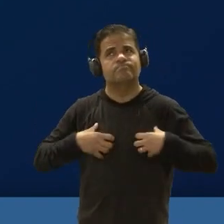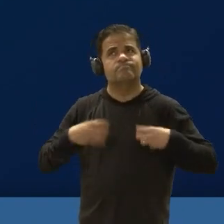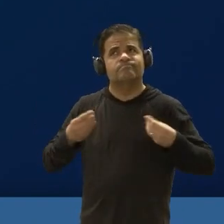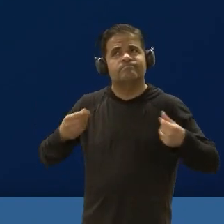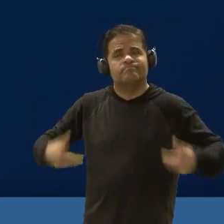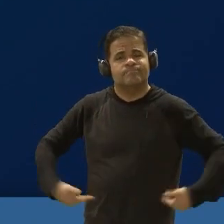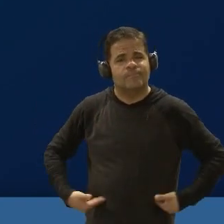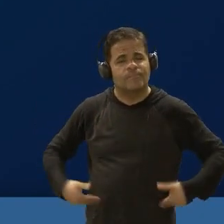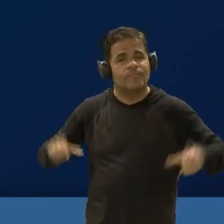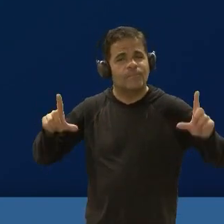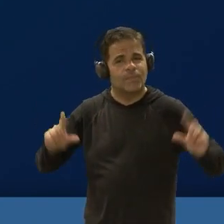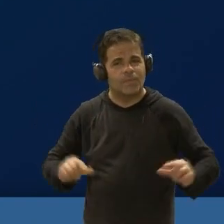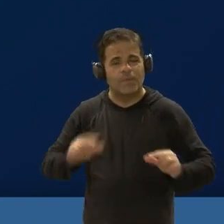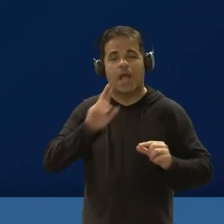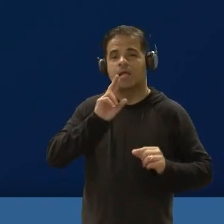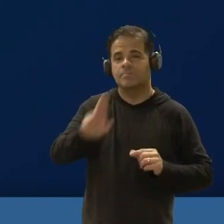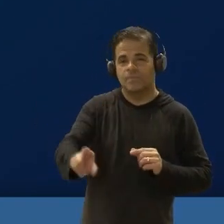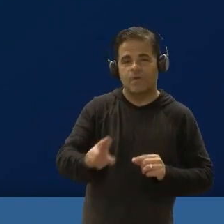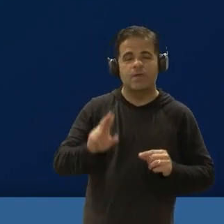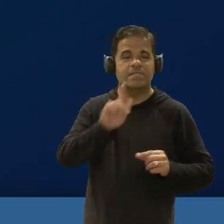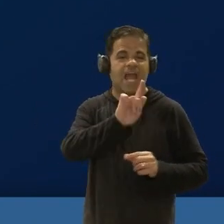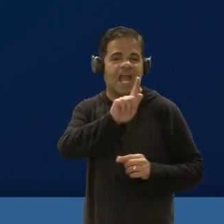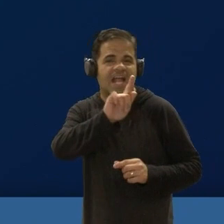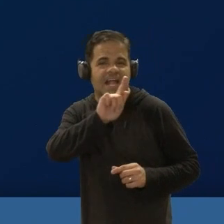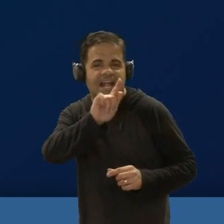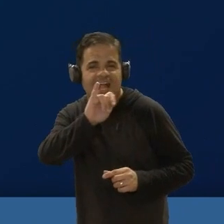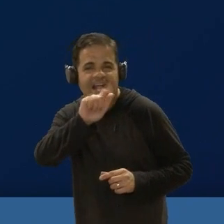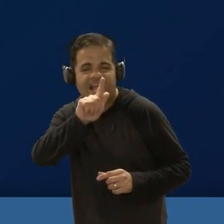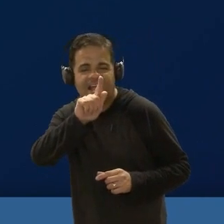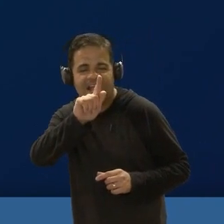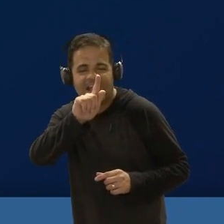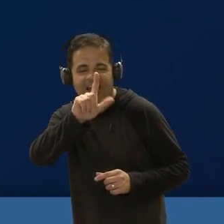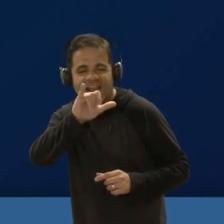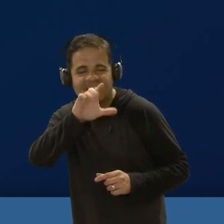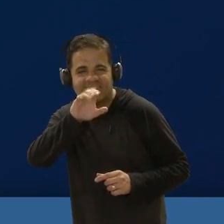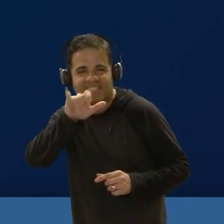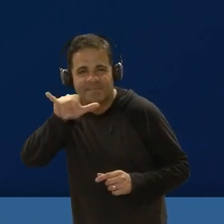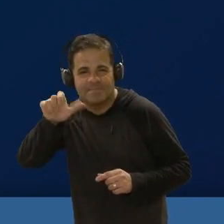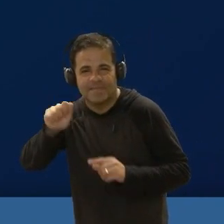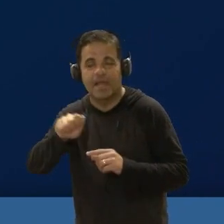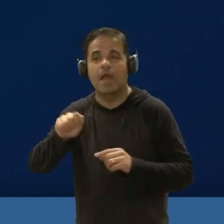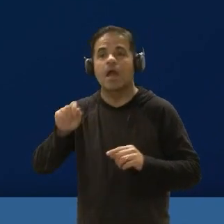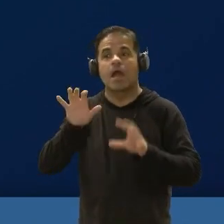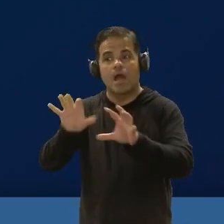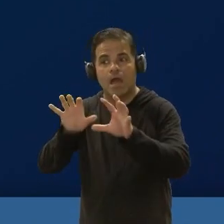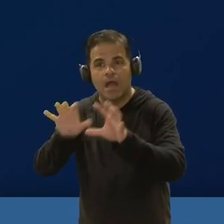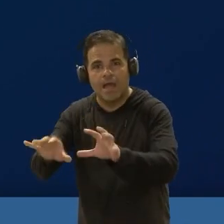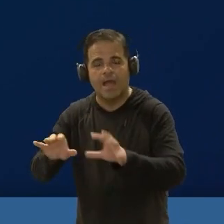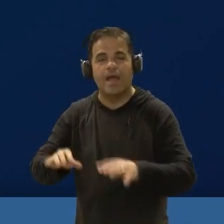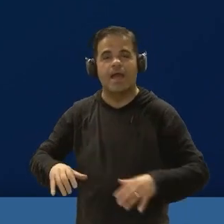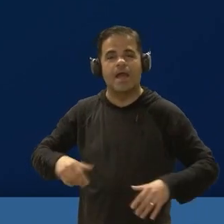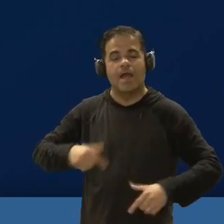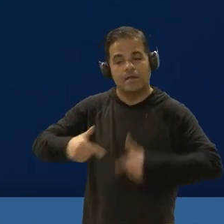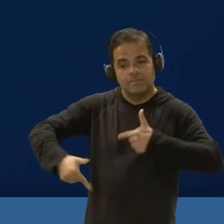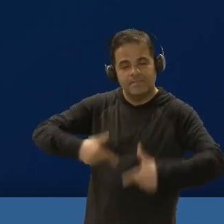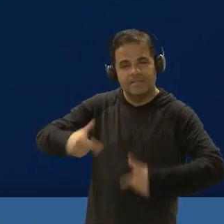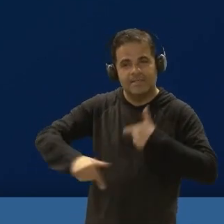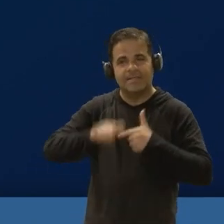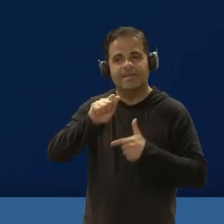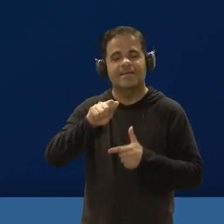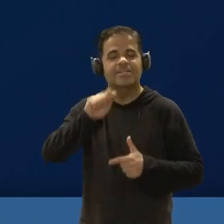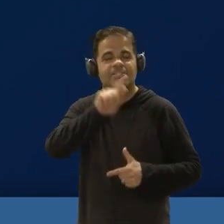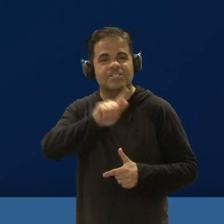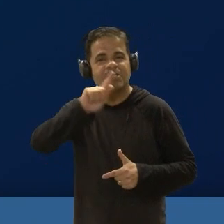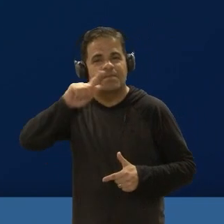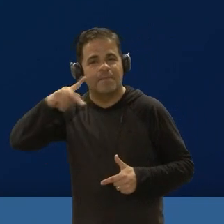de fome e menor resposta glicêmica, influenciando principalmente a secreção de hormônios gastrointestinais, como o